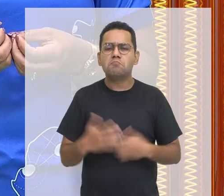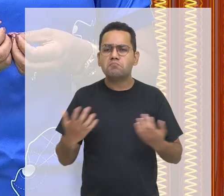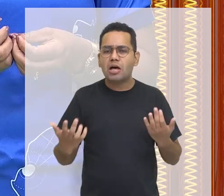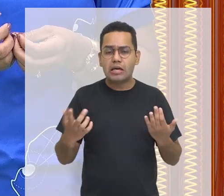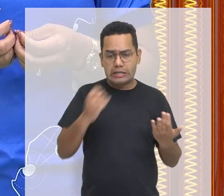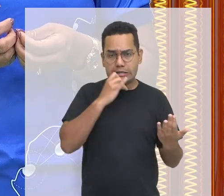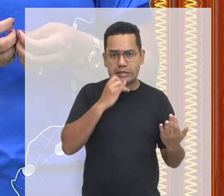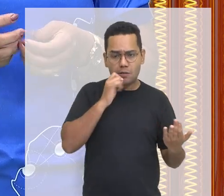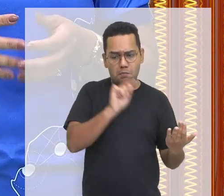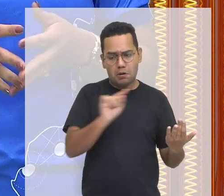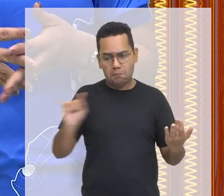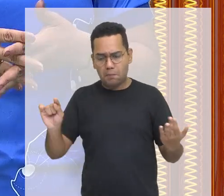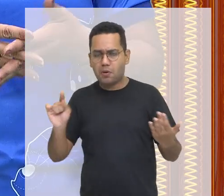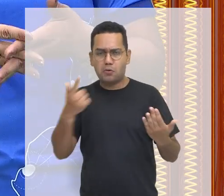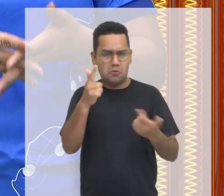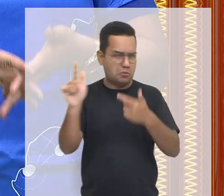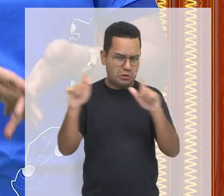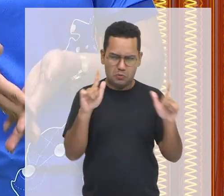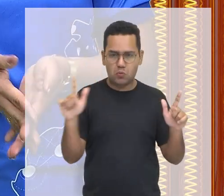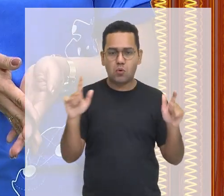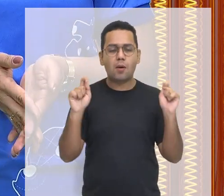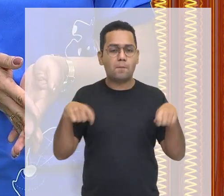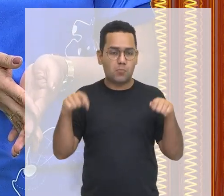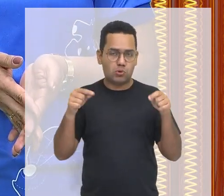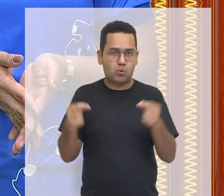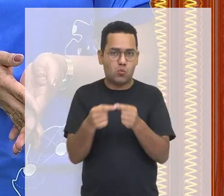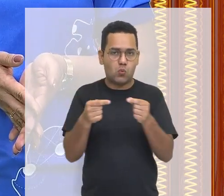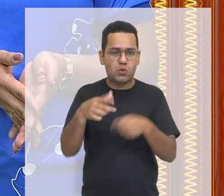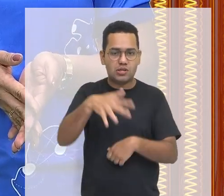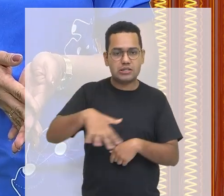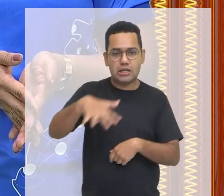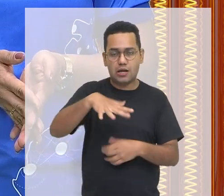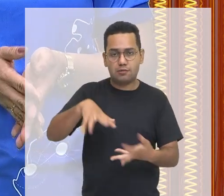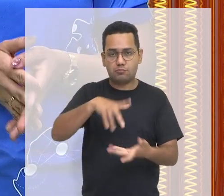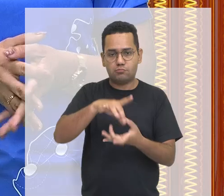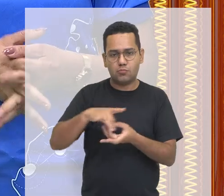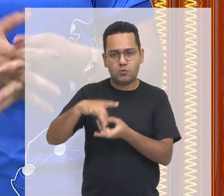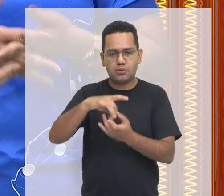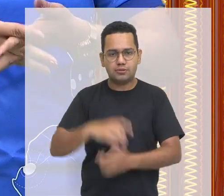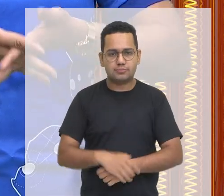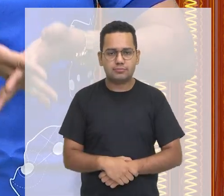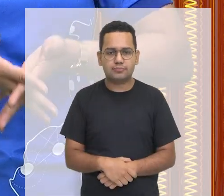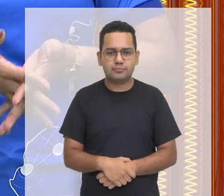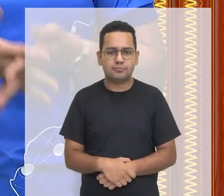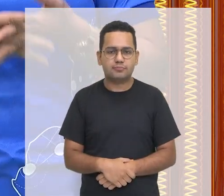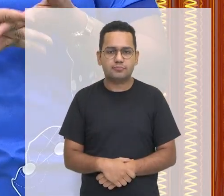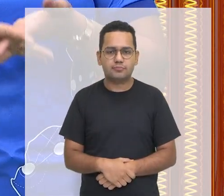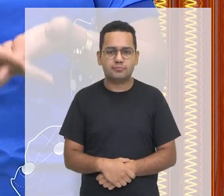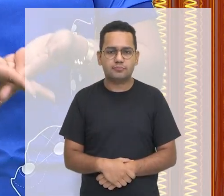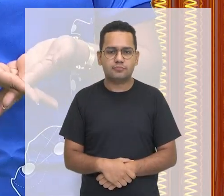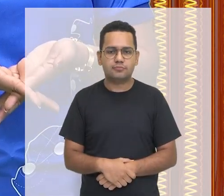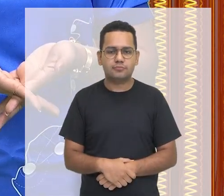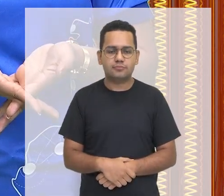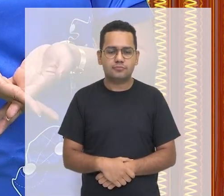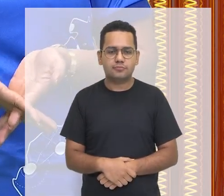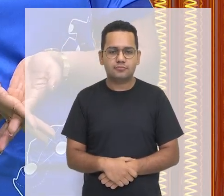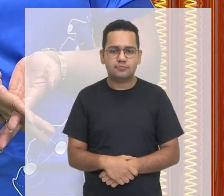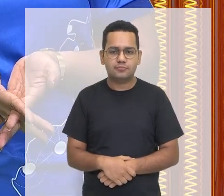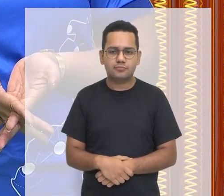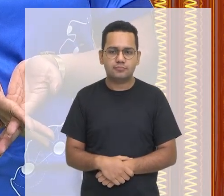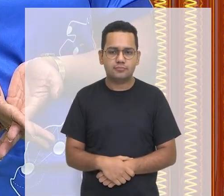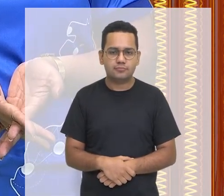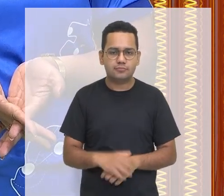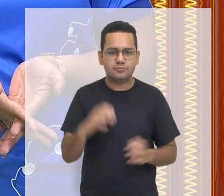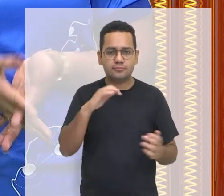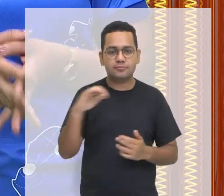franquias globais, elas vão estar também inseridas nesse mundo globalizado, certo? E, não menos importante, também